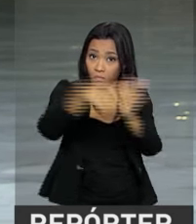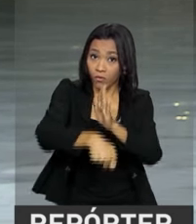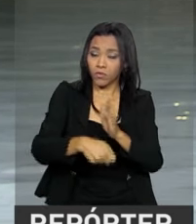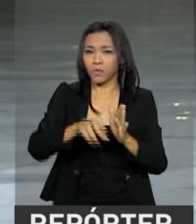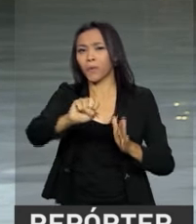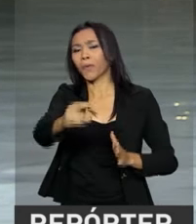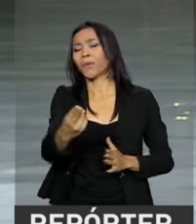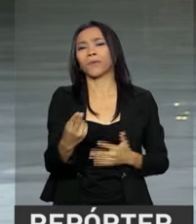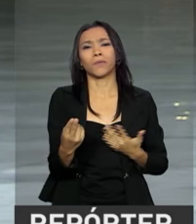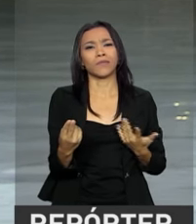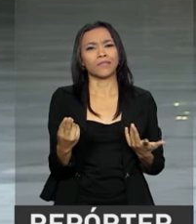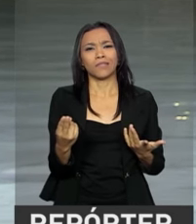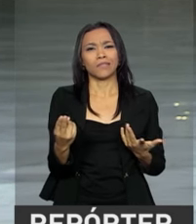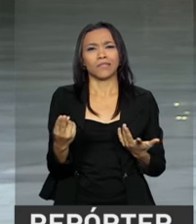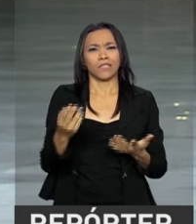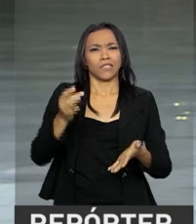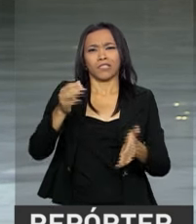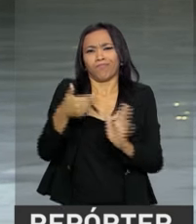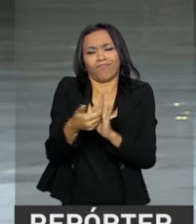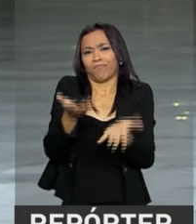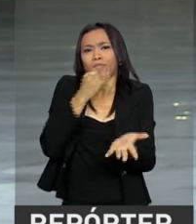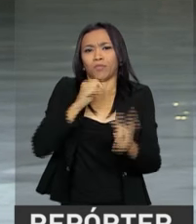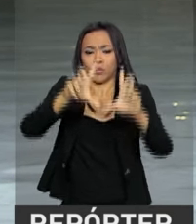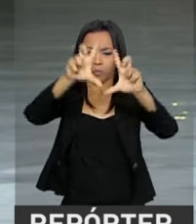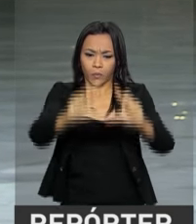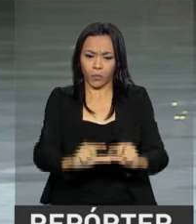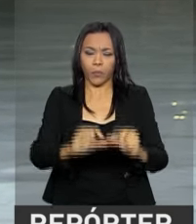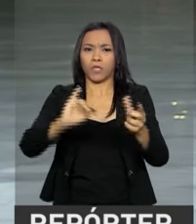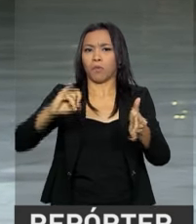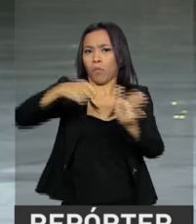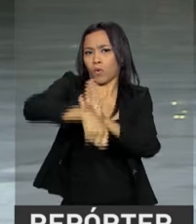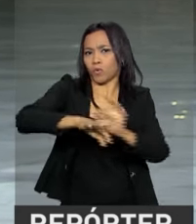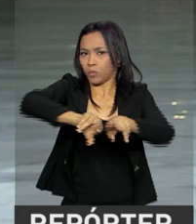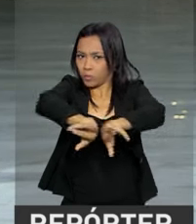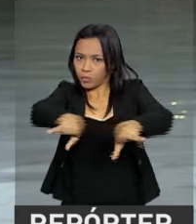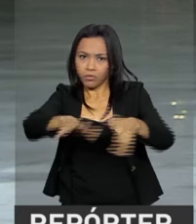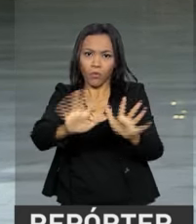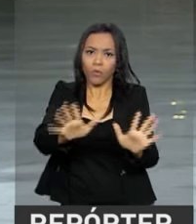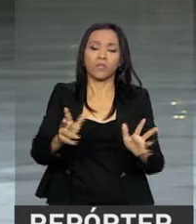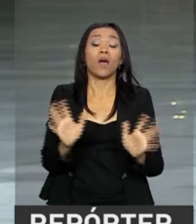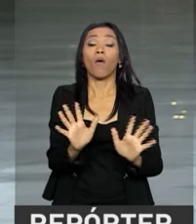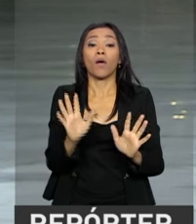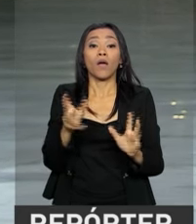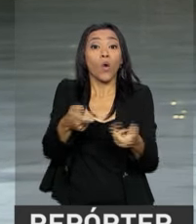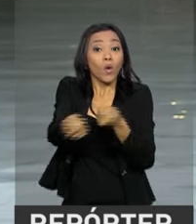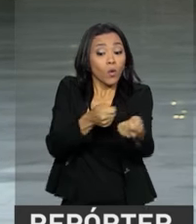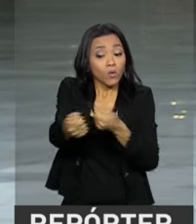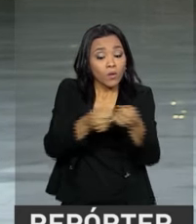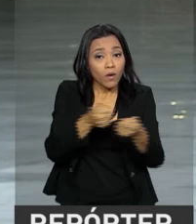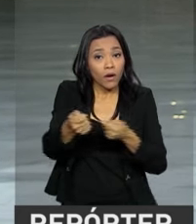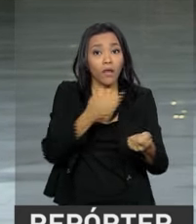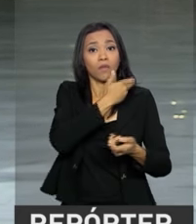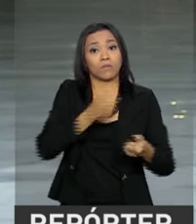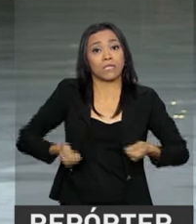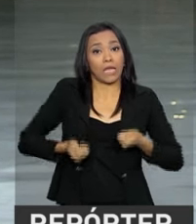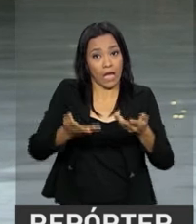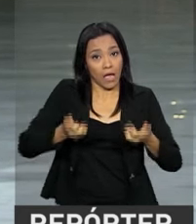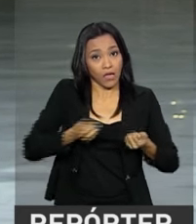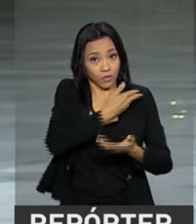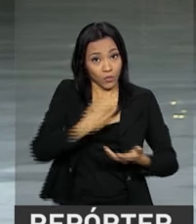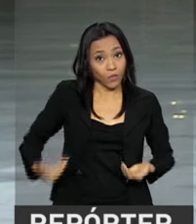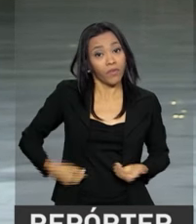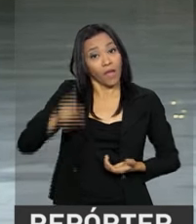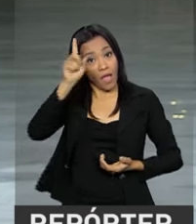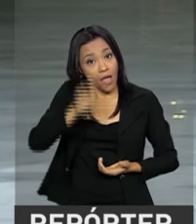nem de conceder desonerações. Ele afirmou ainda que conter os gastos públicos é uma medida de governo de